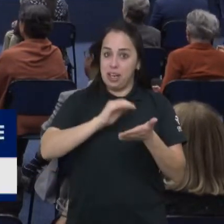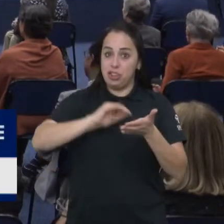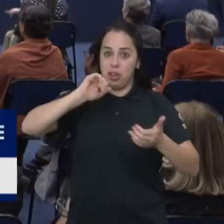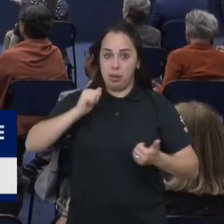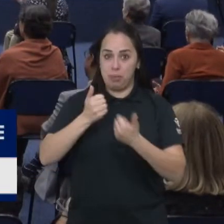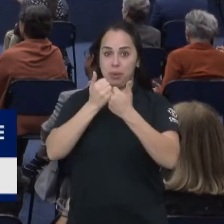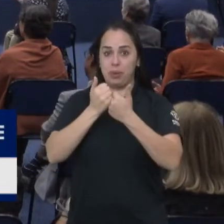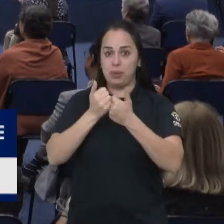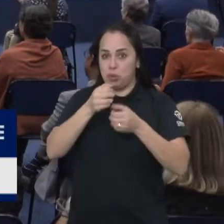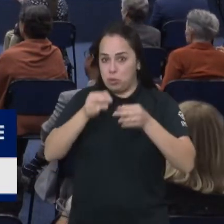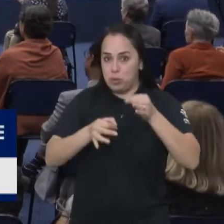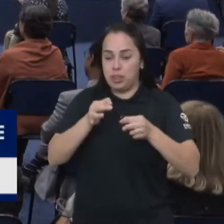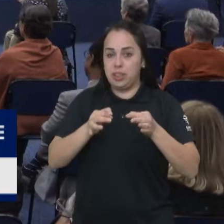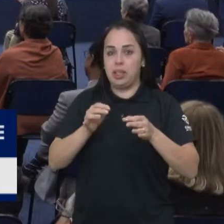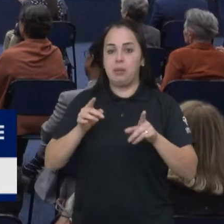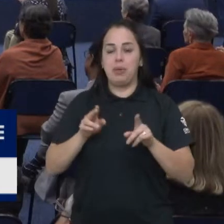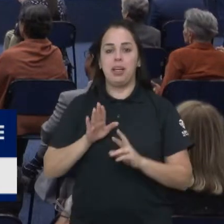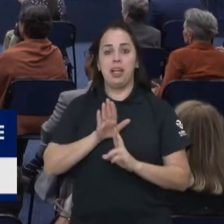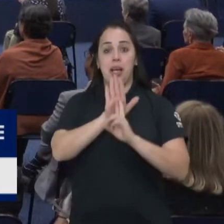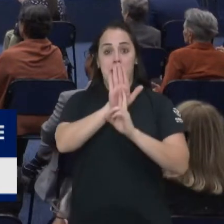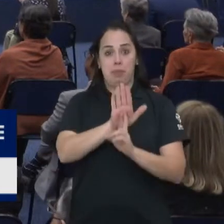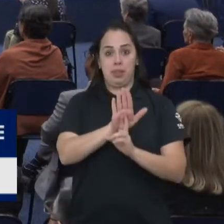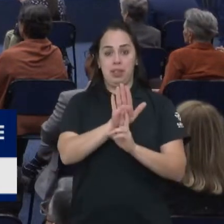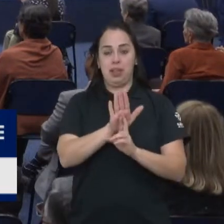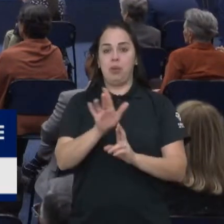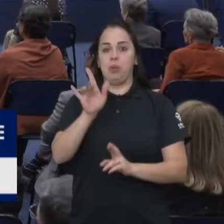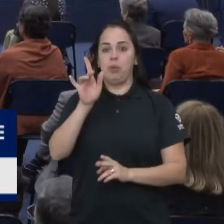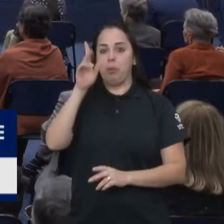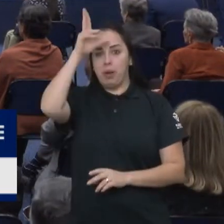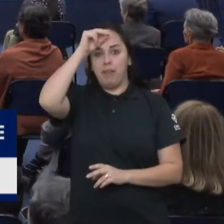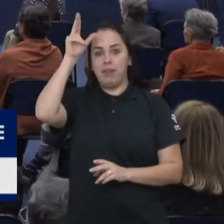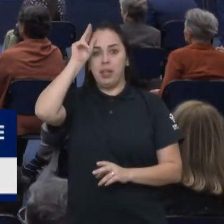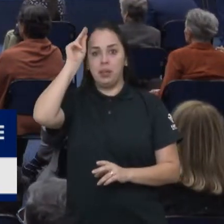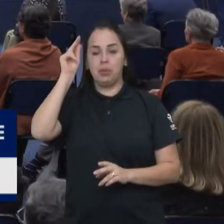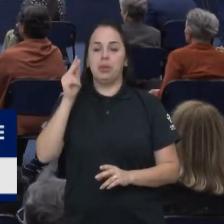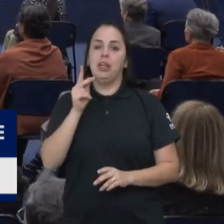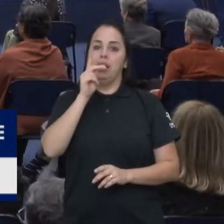Campos, representando o prefeito Anderson Farias.